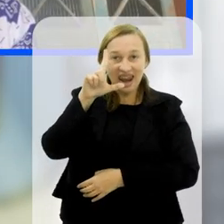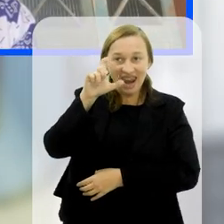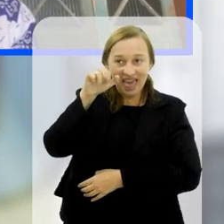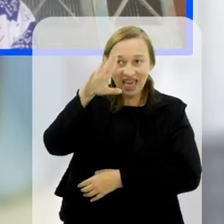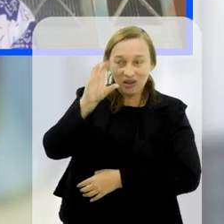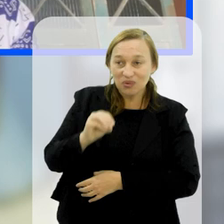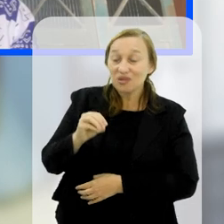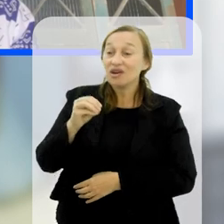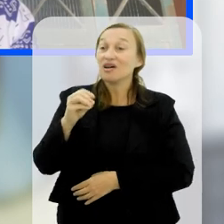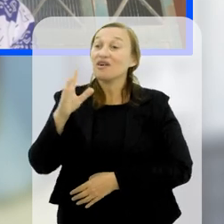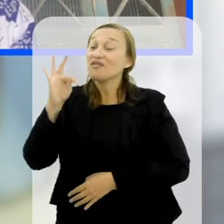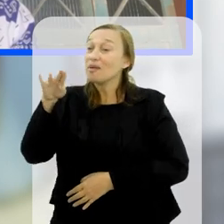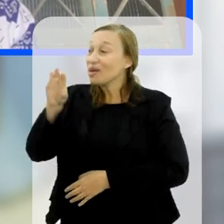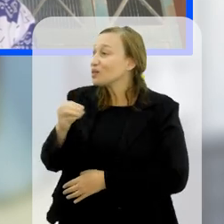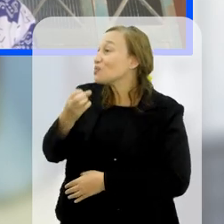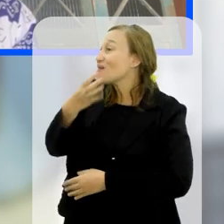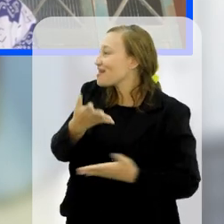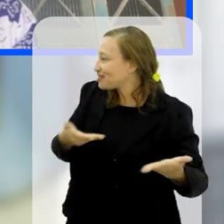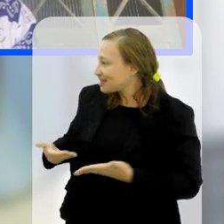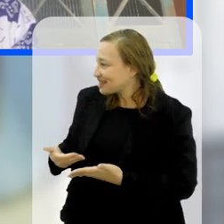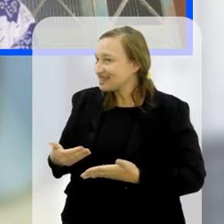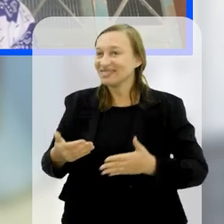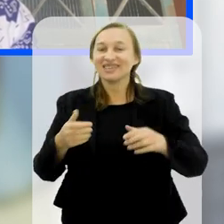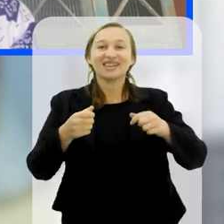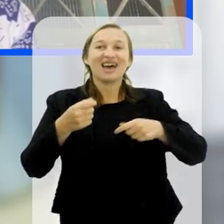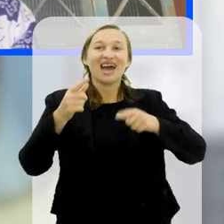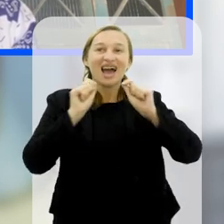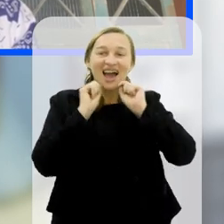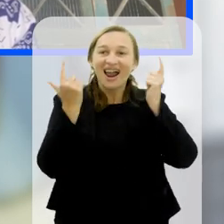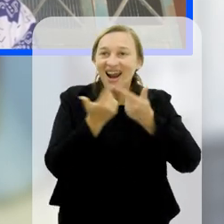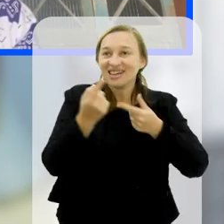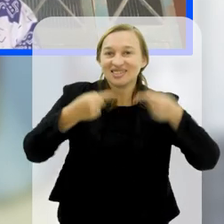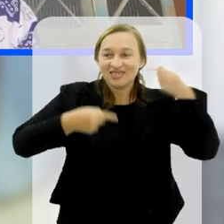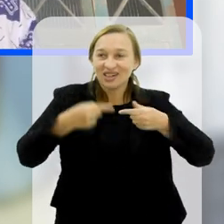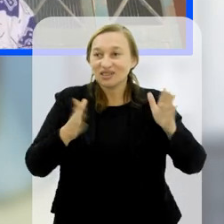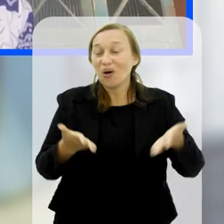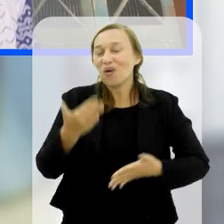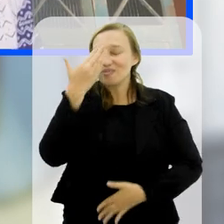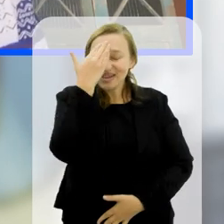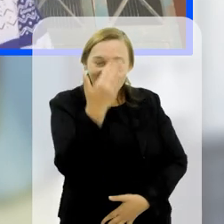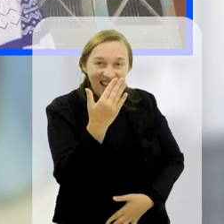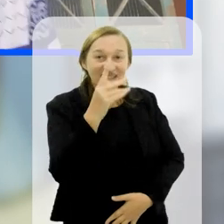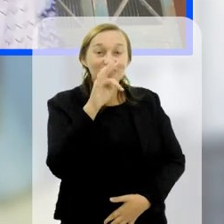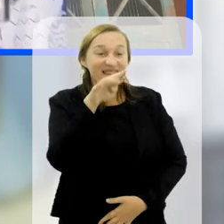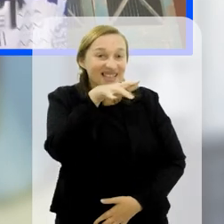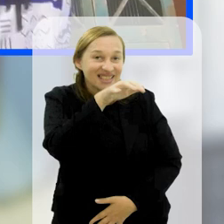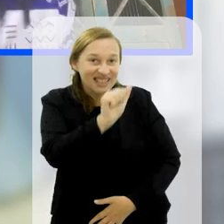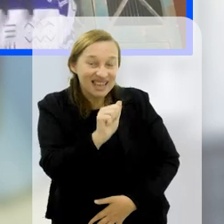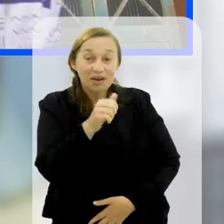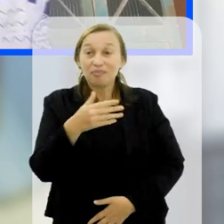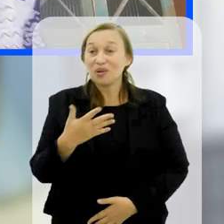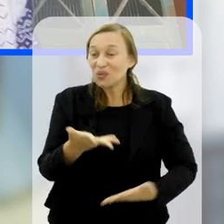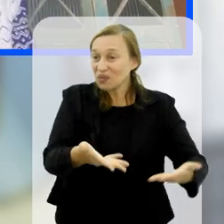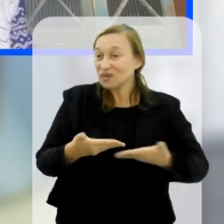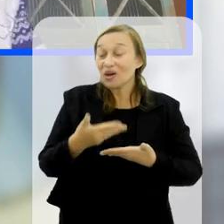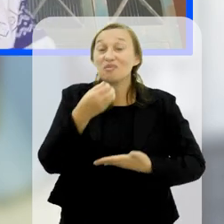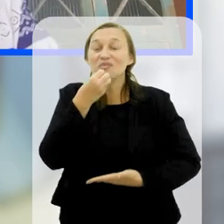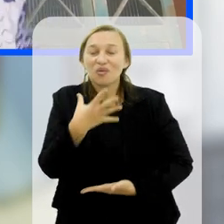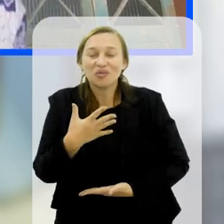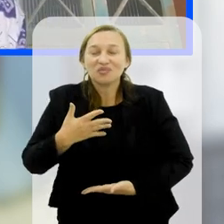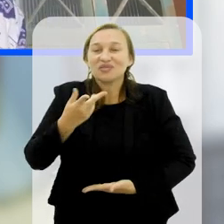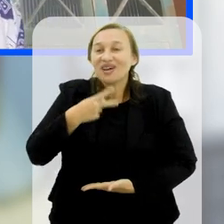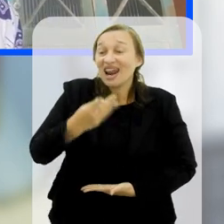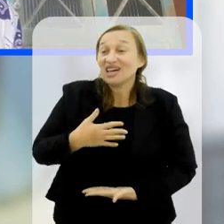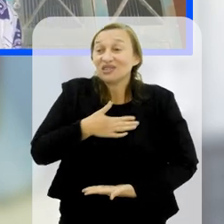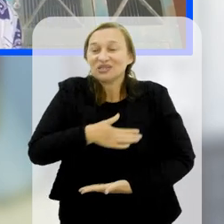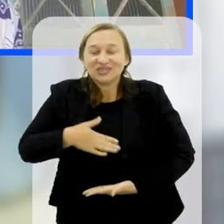sua presença. Seja muito bem-vindo ao Alerj Debate de hoje. Obrigado, Priscila, pelo convite. Que bom poder falar de coisas que eu